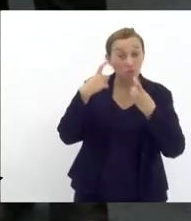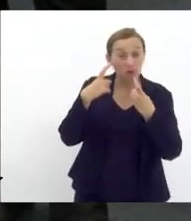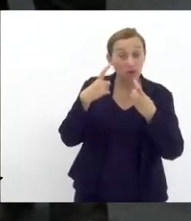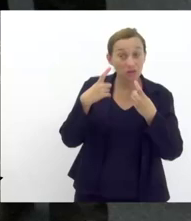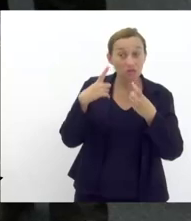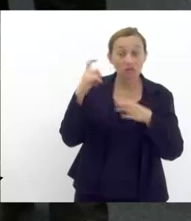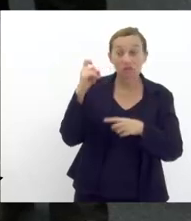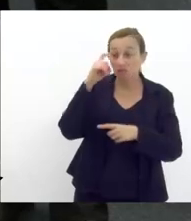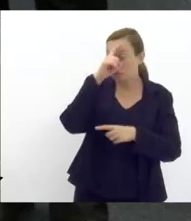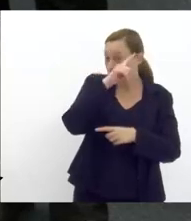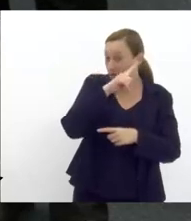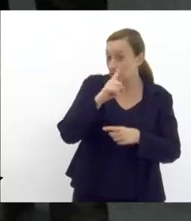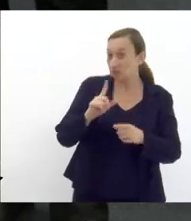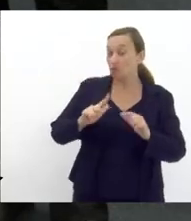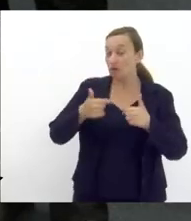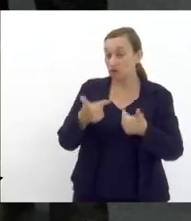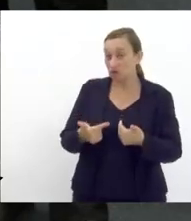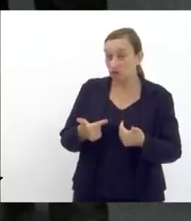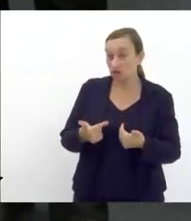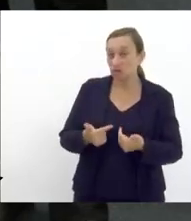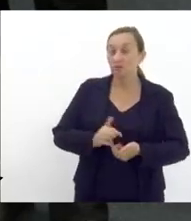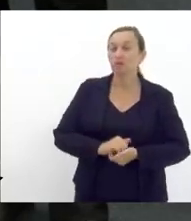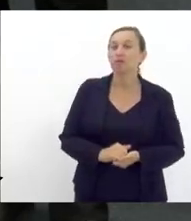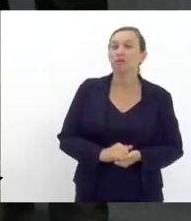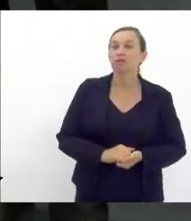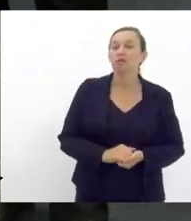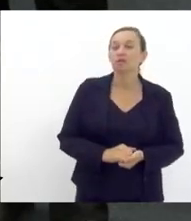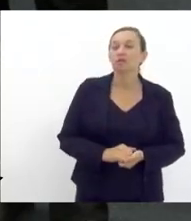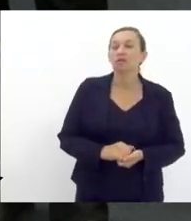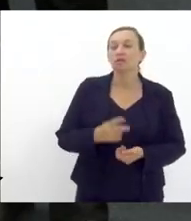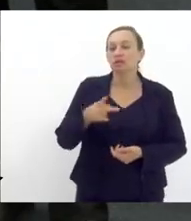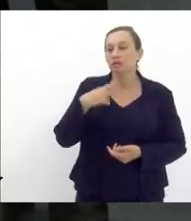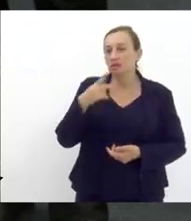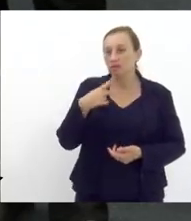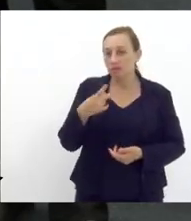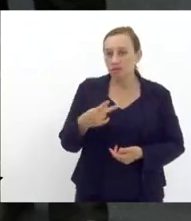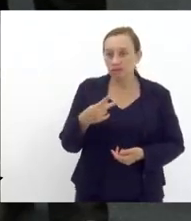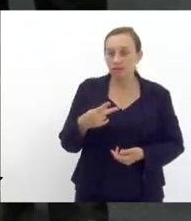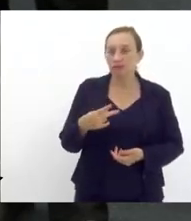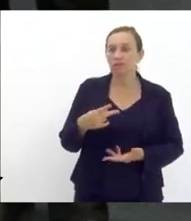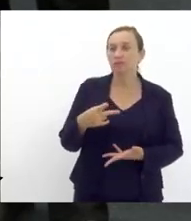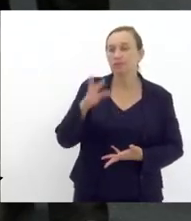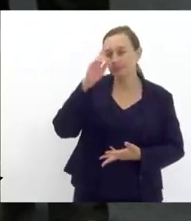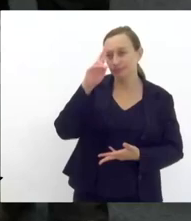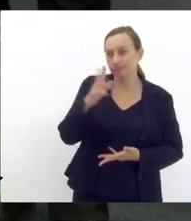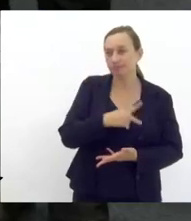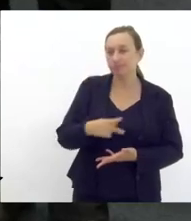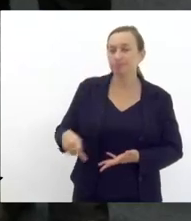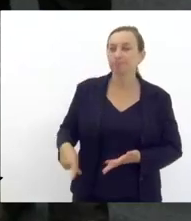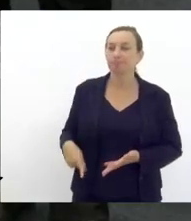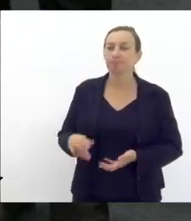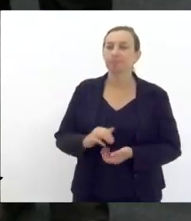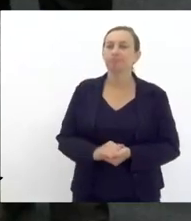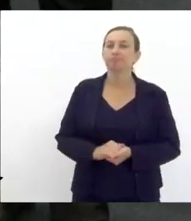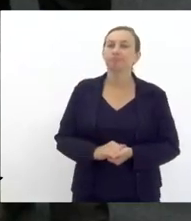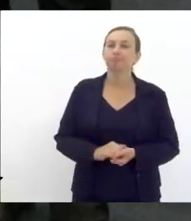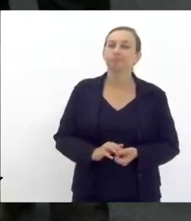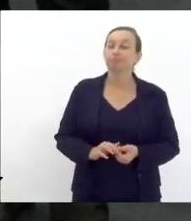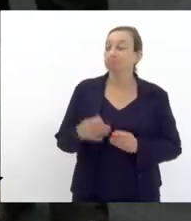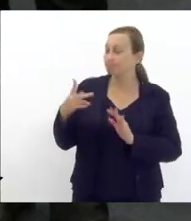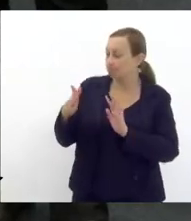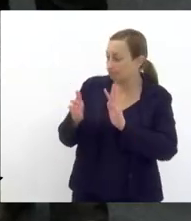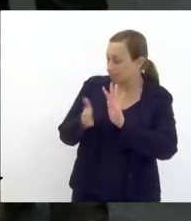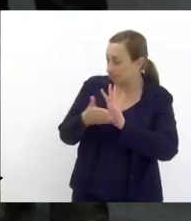burocracia e que Só levantei a hipótese senhor presidente de que a sua